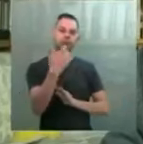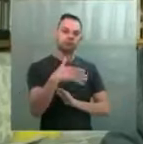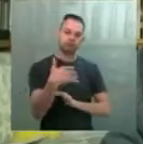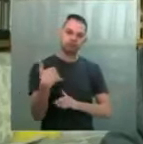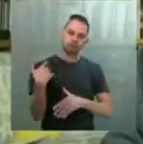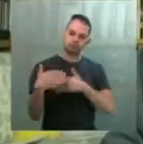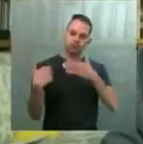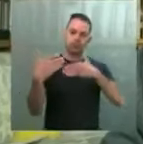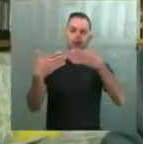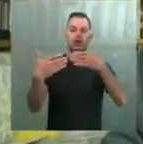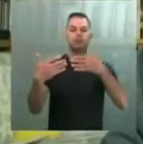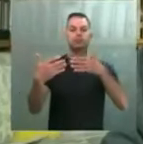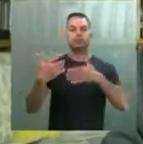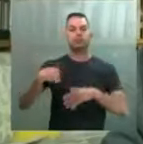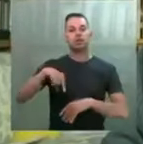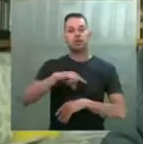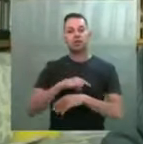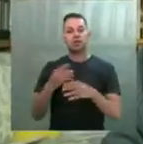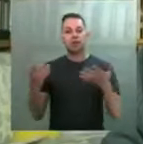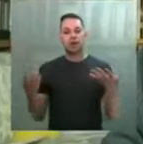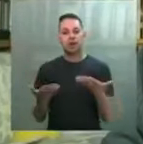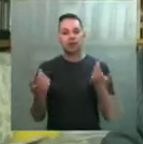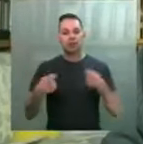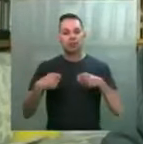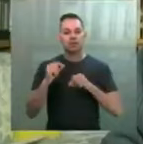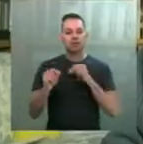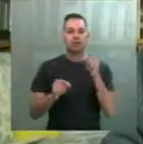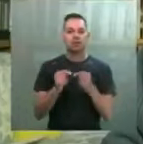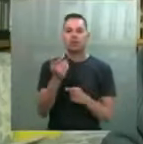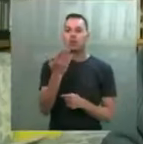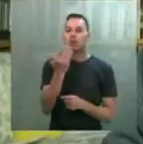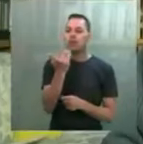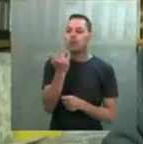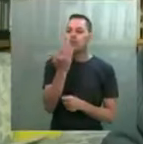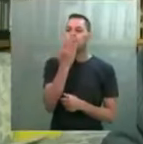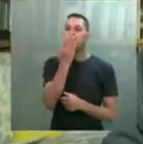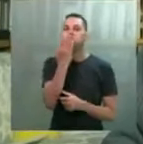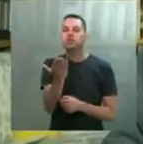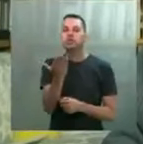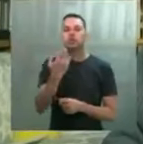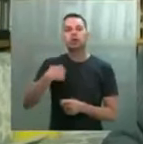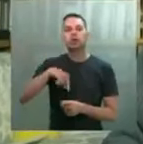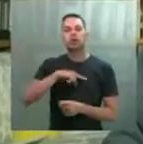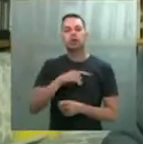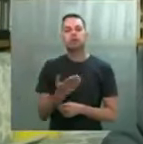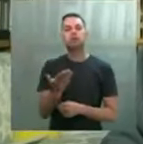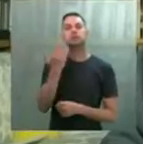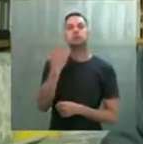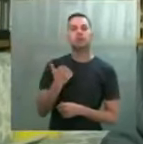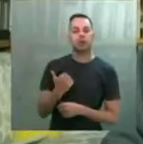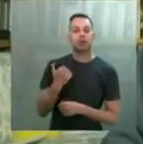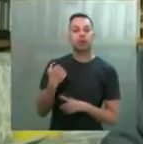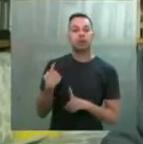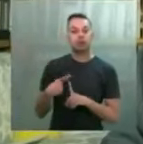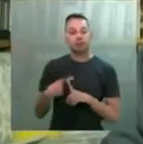então, e temos que refletir sobre o tipo de comida que nós consumimos, porque isso vai ter impacto importante sobre o ecossistema.